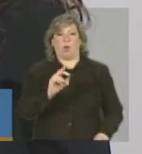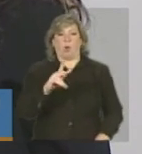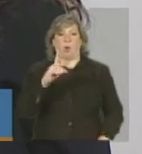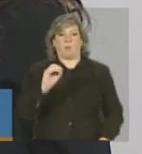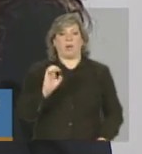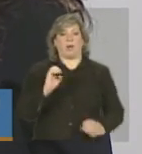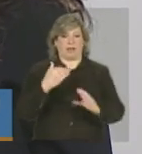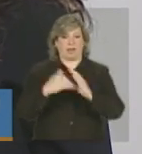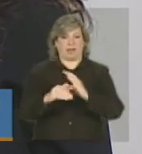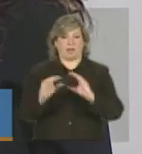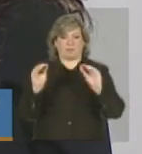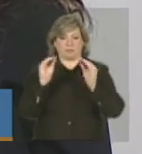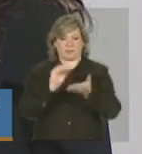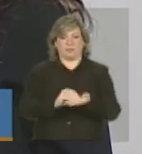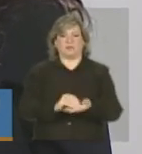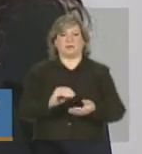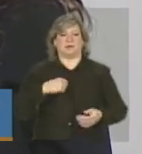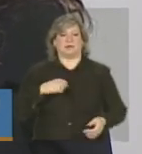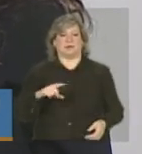esse link é